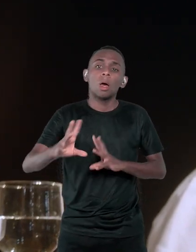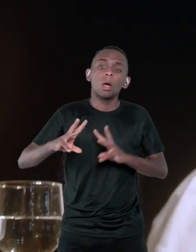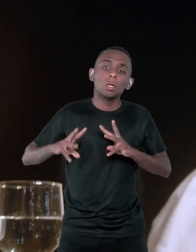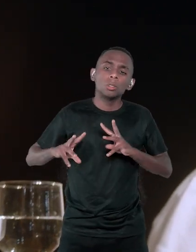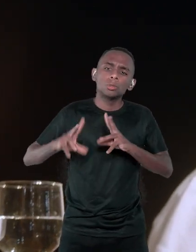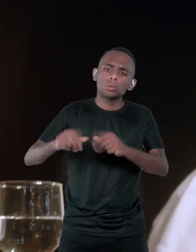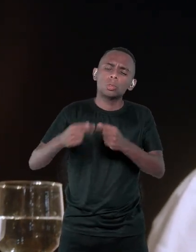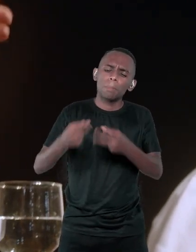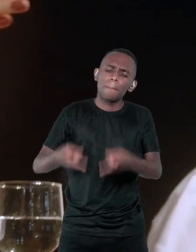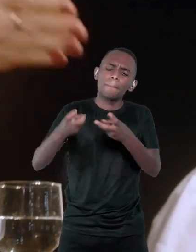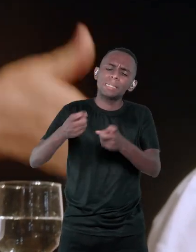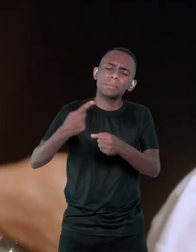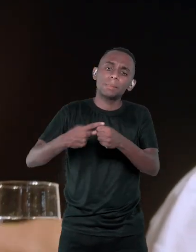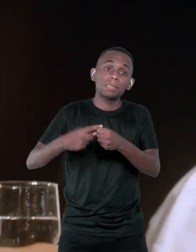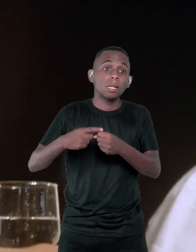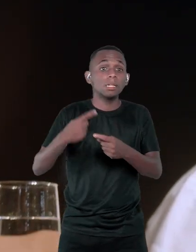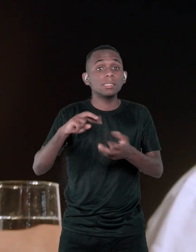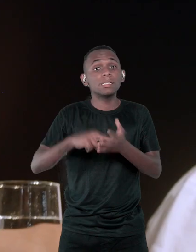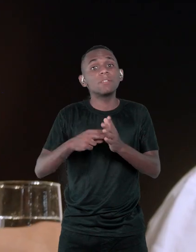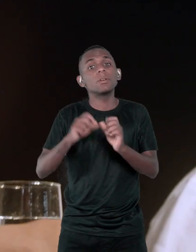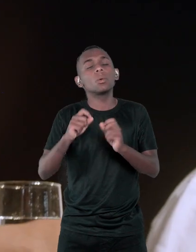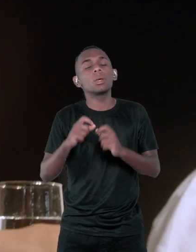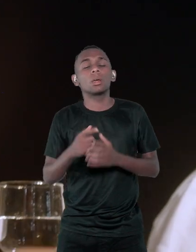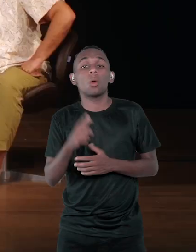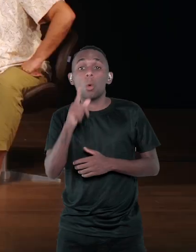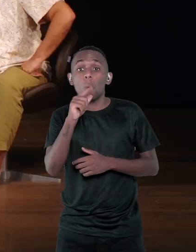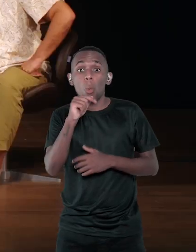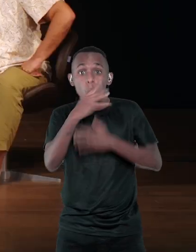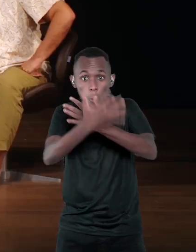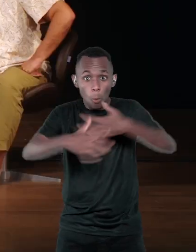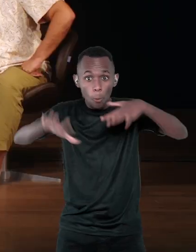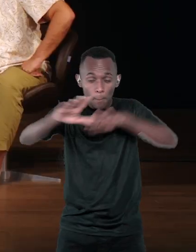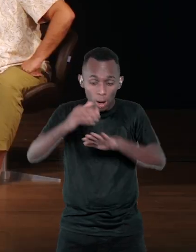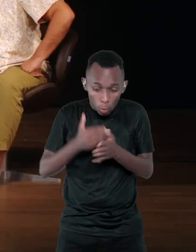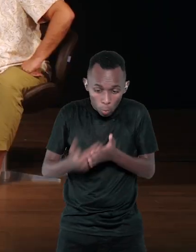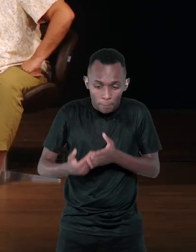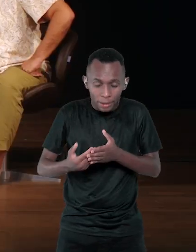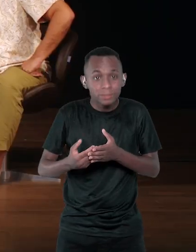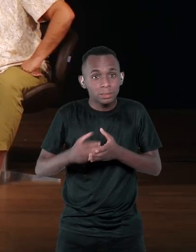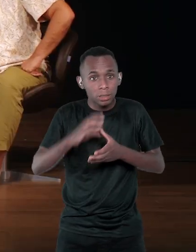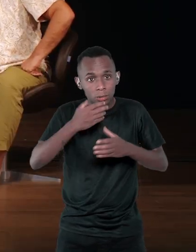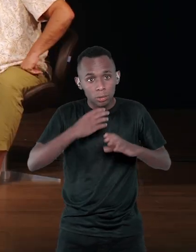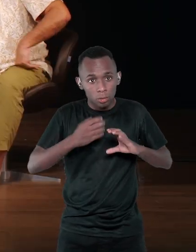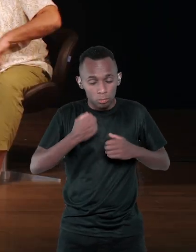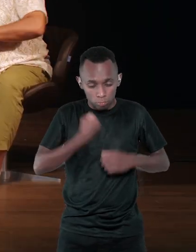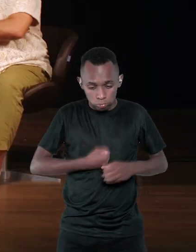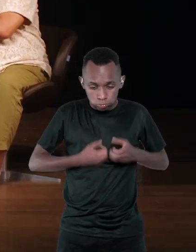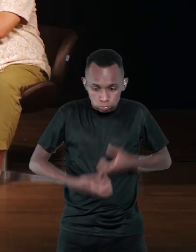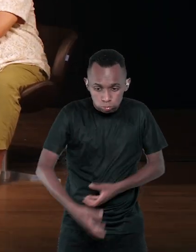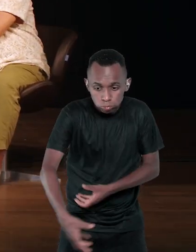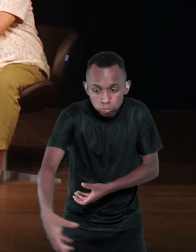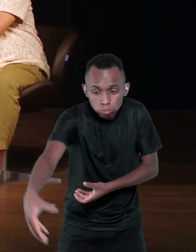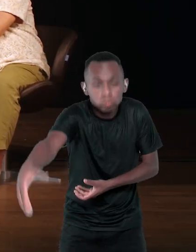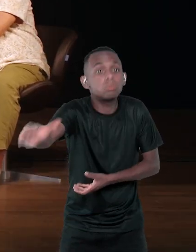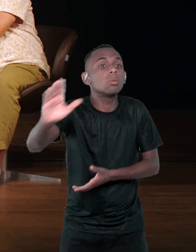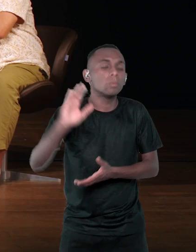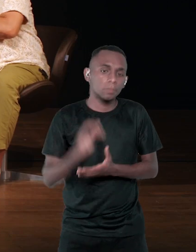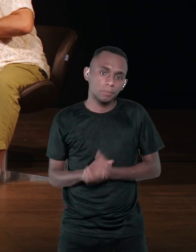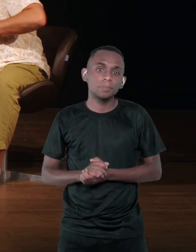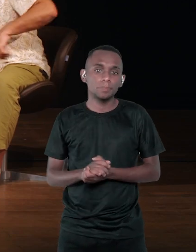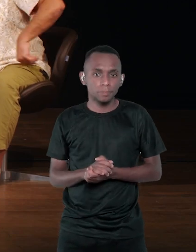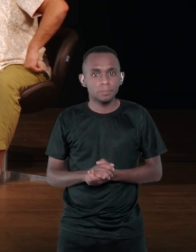né? O mar começa aqui, nesse bueiro. Gente, 82% do lixo que vai para os oceanos vem pelos